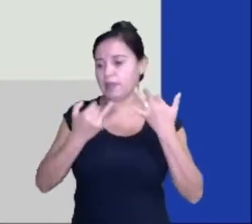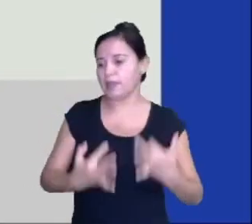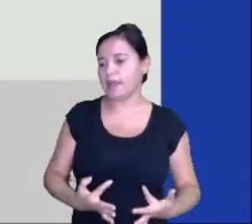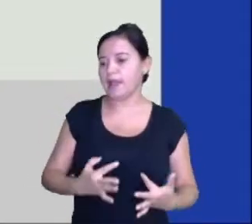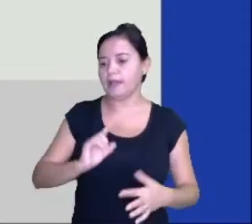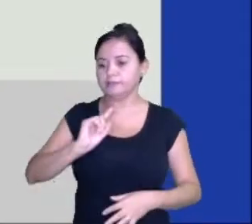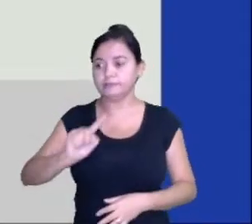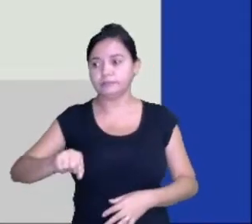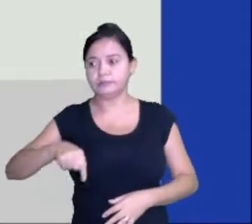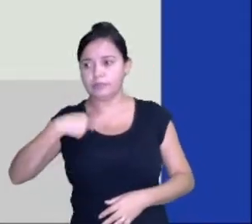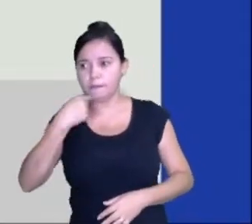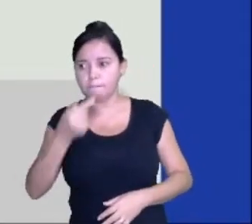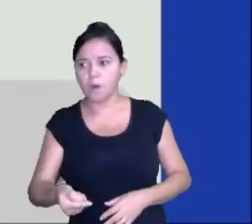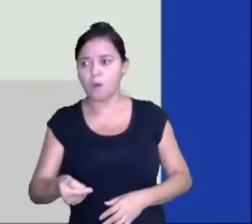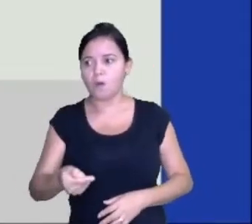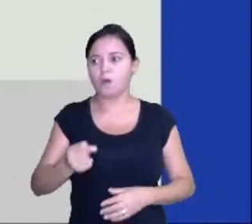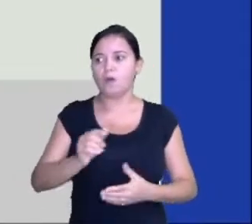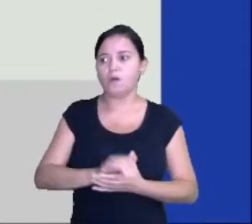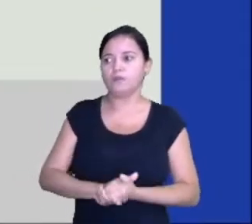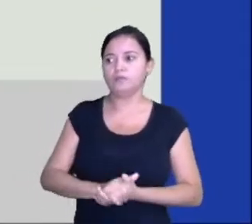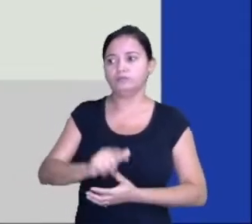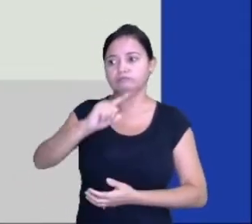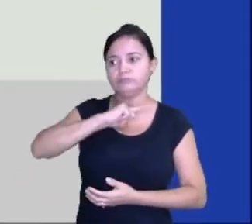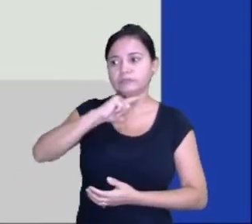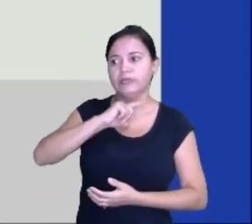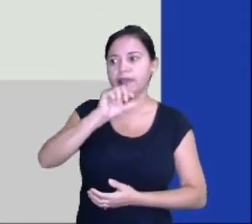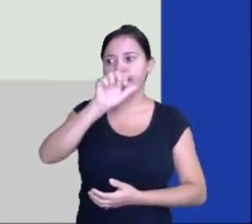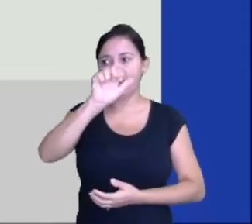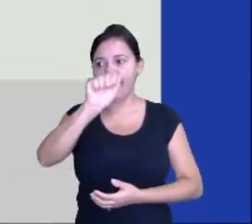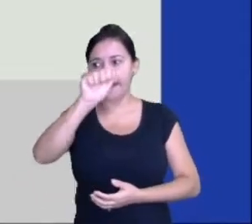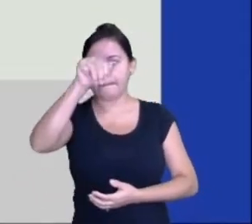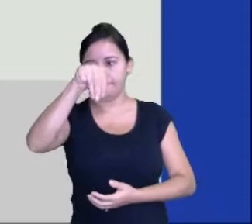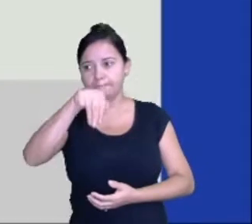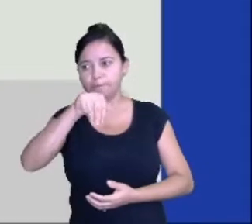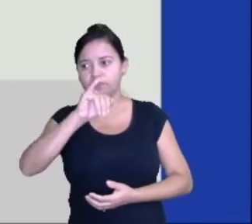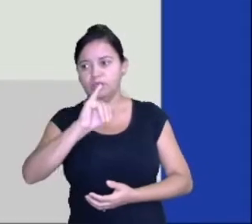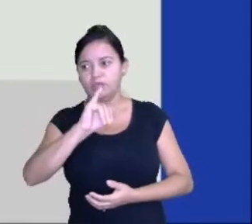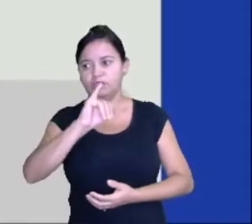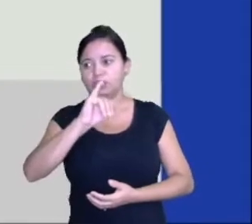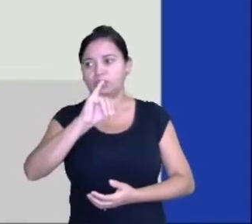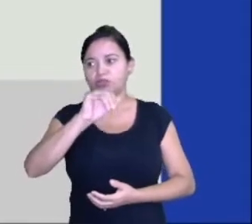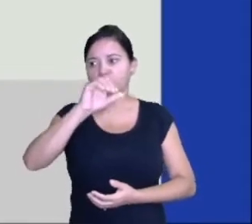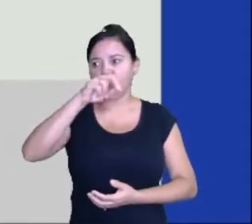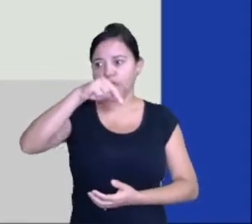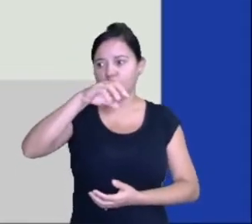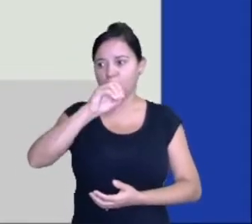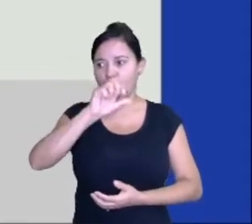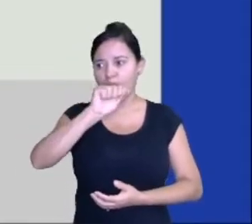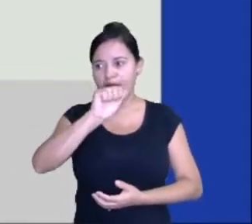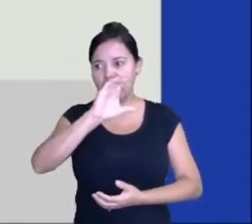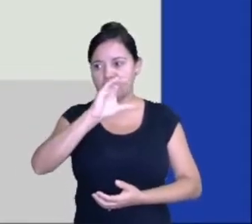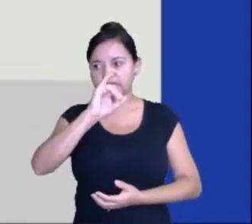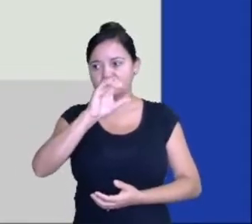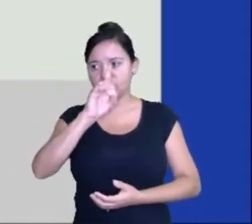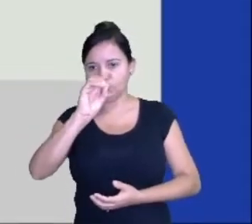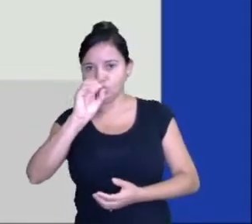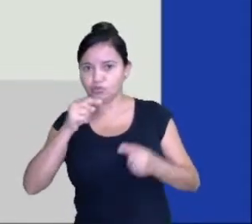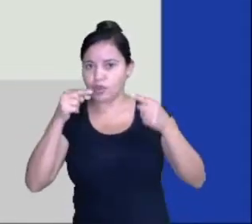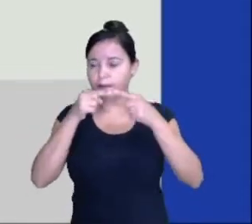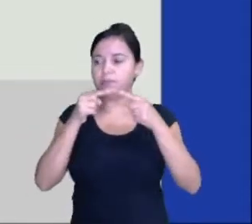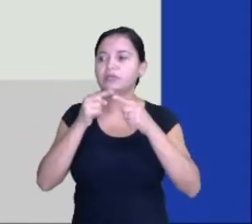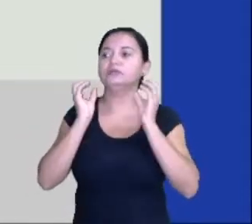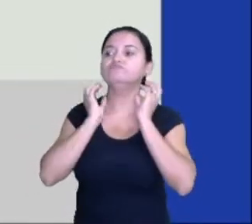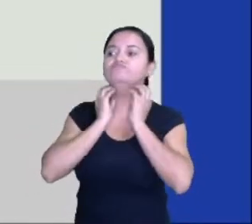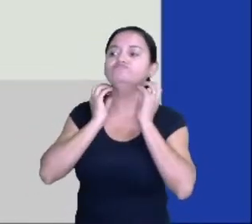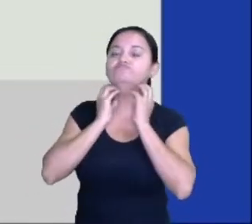dos aminoácidos. Aí vai estar lá o hormônio T3, o hormônio T4, que está associado lá à tireoide, tá? A adrenalina e a noradrenalina,